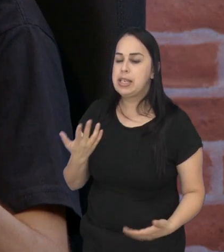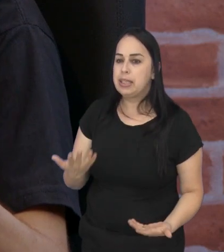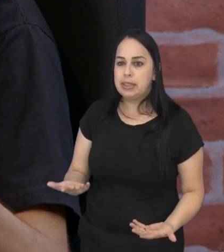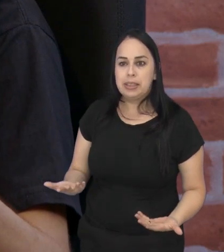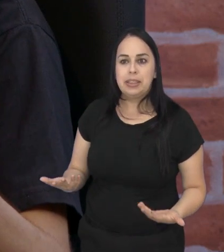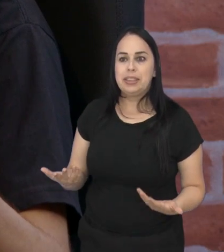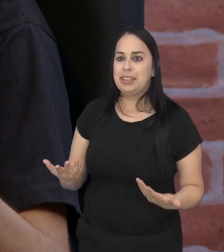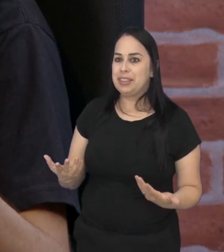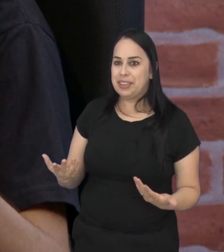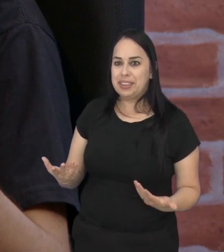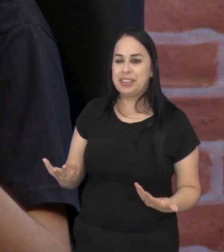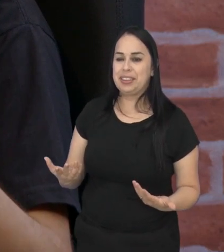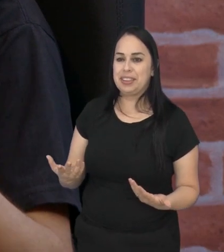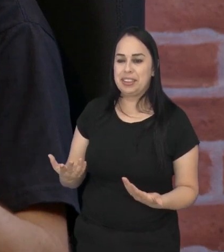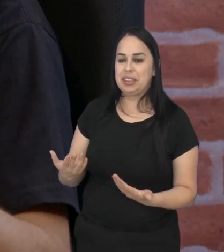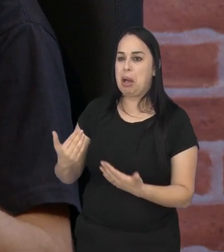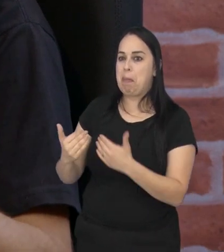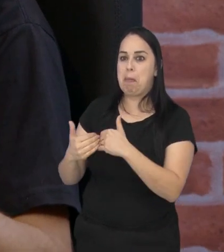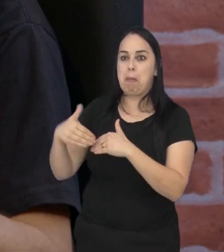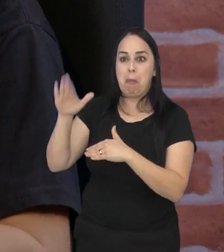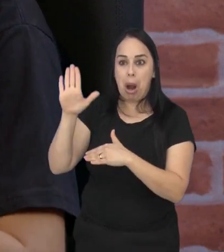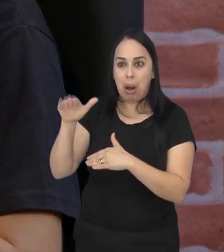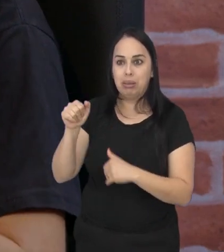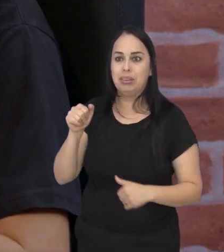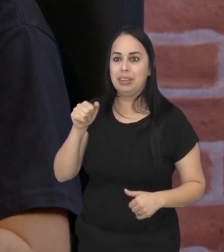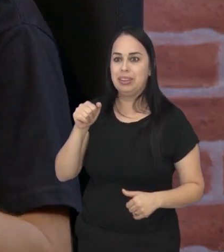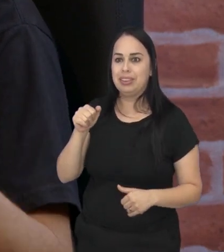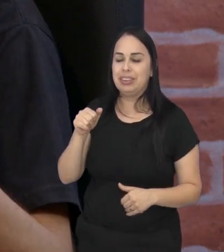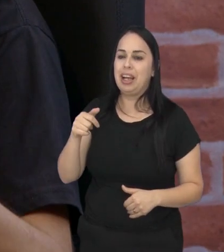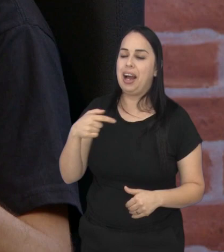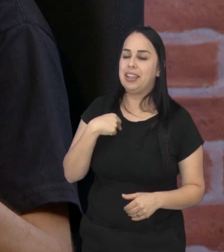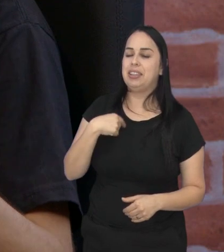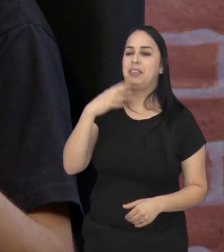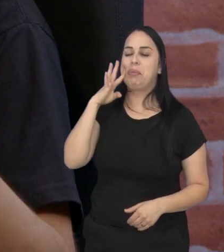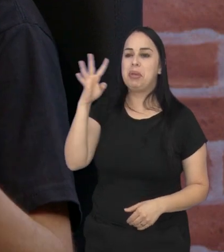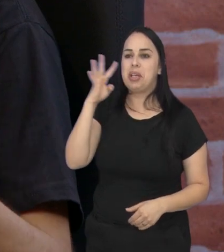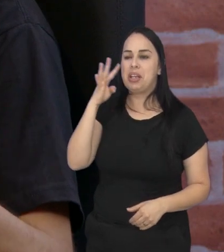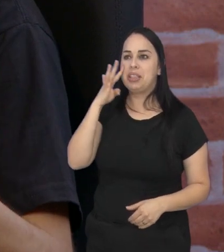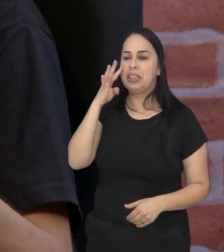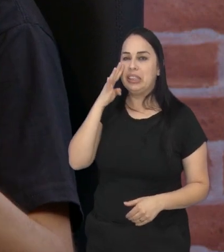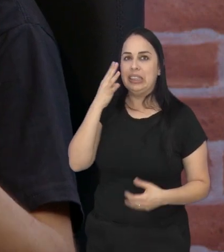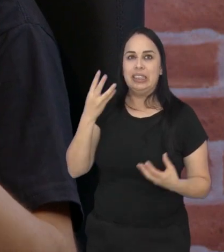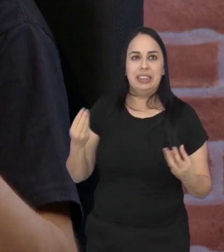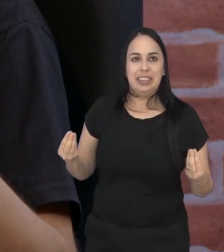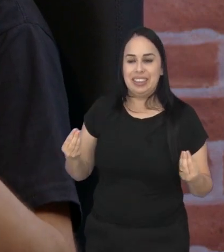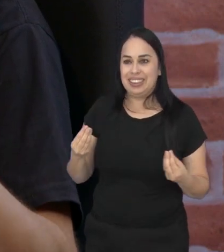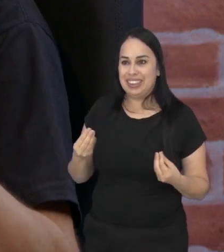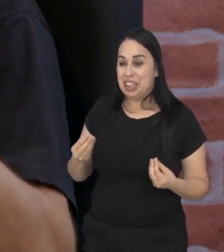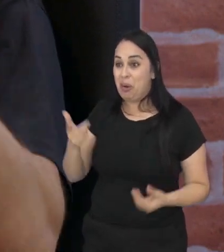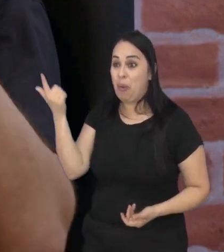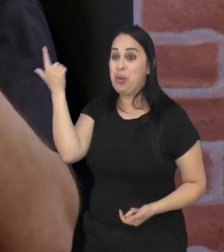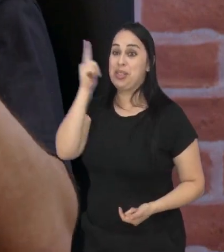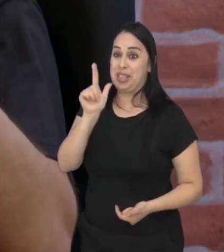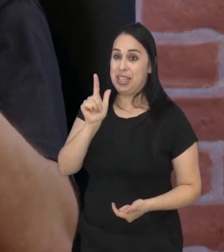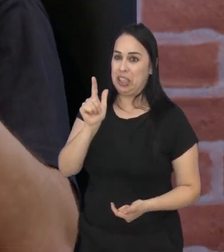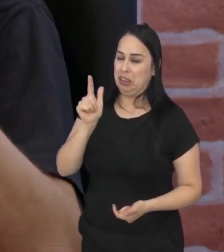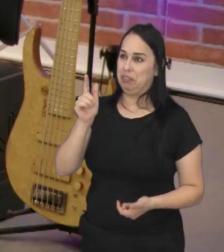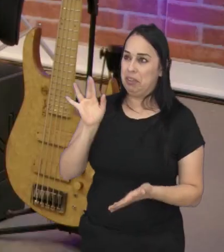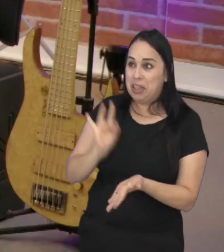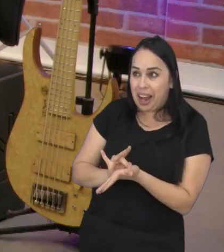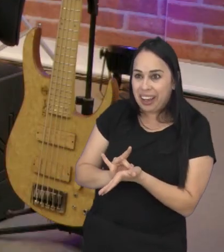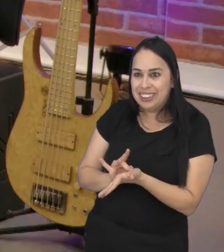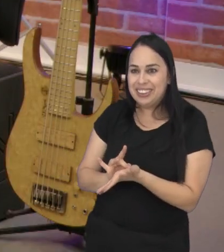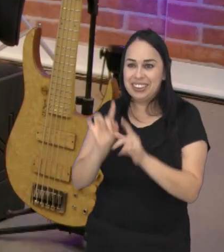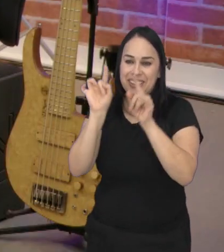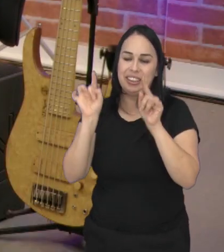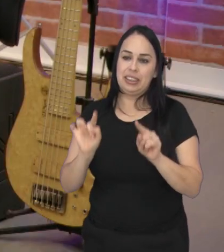louco. Né? E aí cai naquele lance que você falou, pô, será? Será que é mesmo? Será que aconteceu? Pô, eu tô lá. Ou será que deu uma sorte?